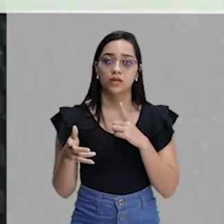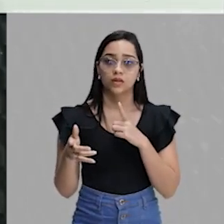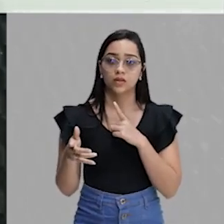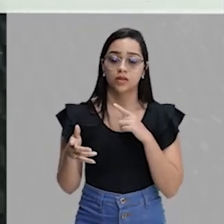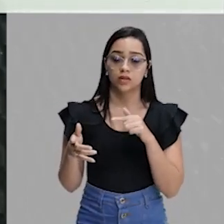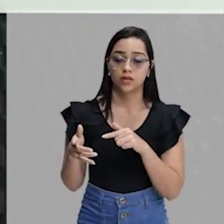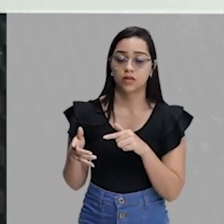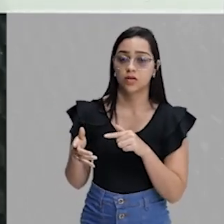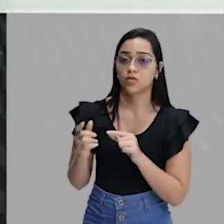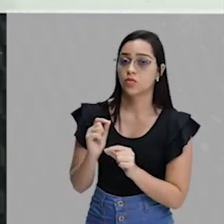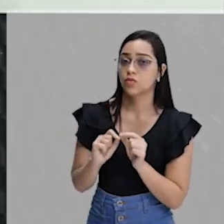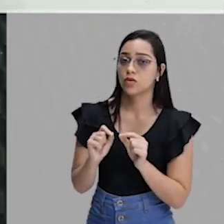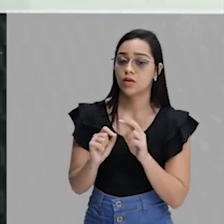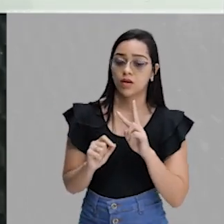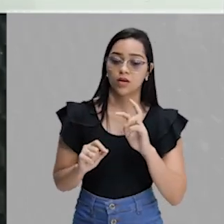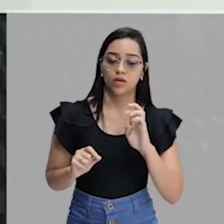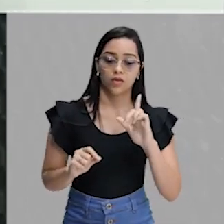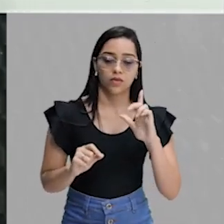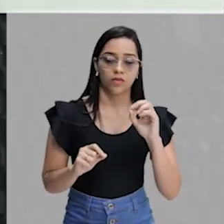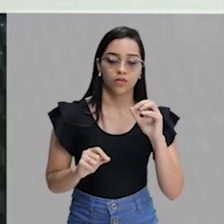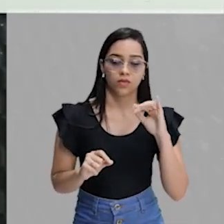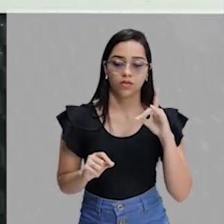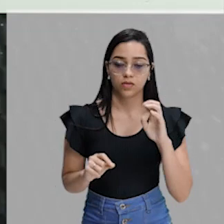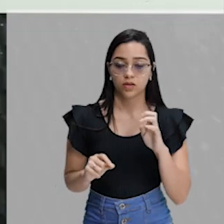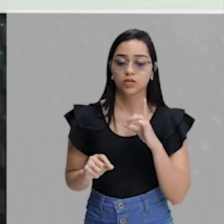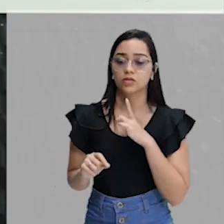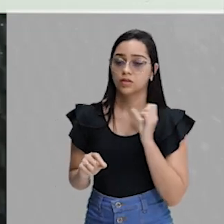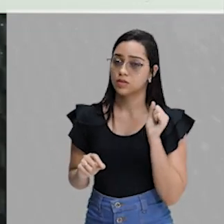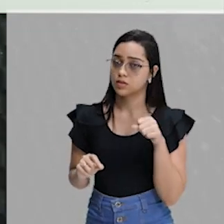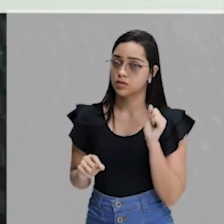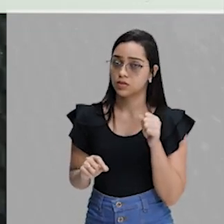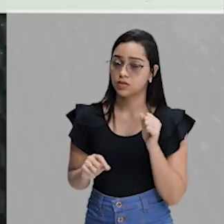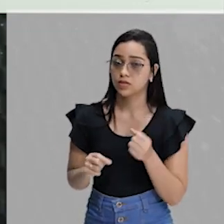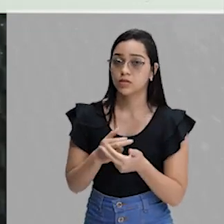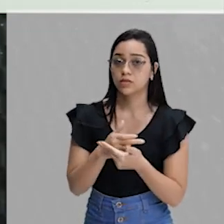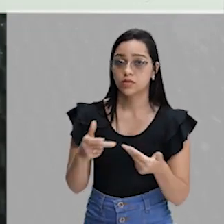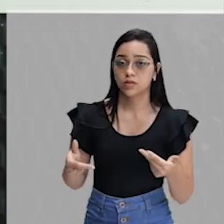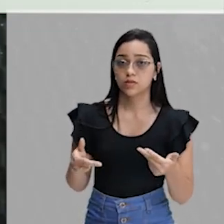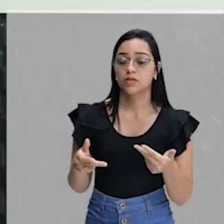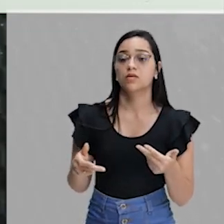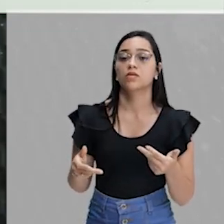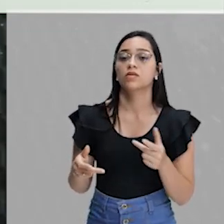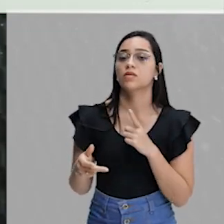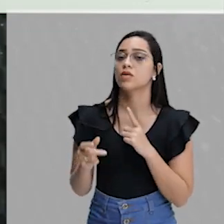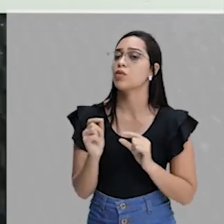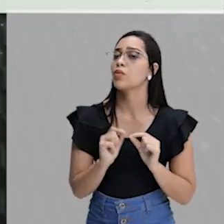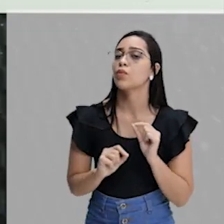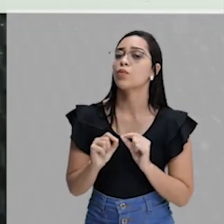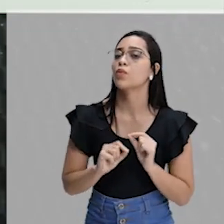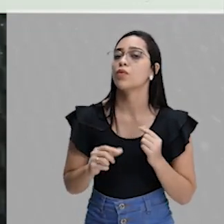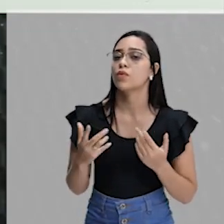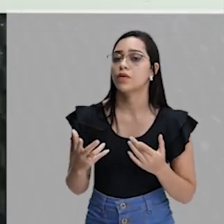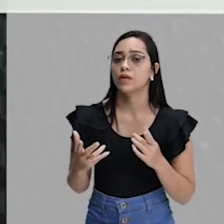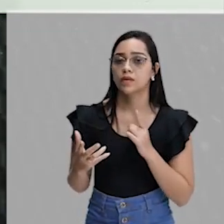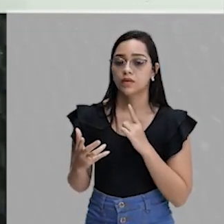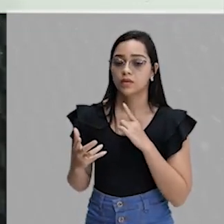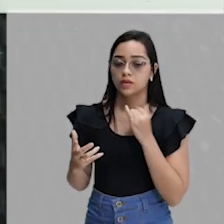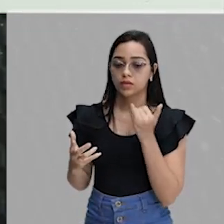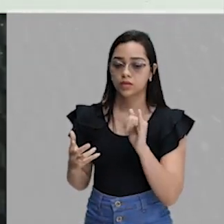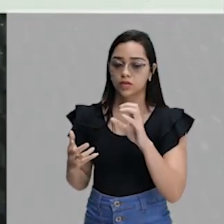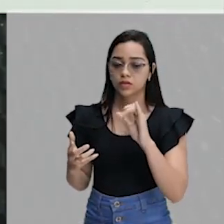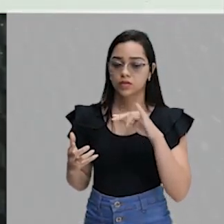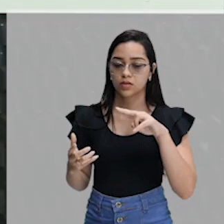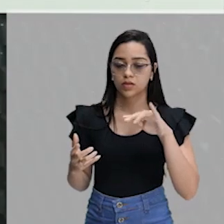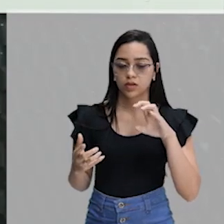desse movimento nós temos a velocidade, então trata-se, né, isso na maioria das vezes, logicamente, trata-se de energia